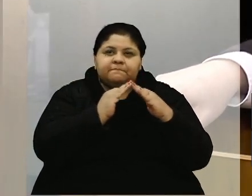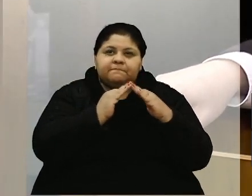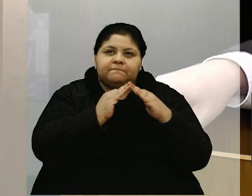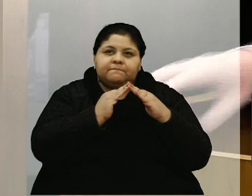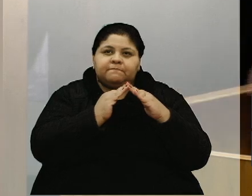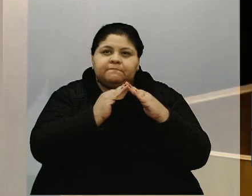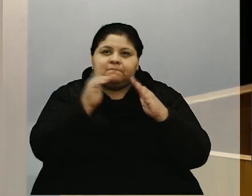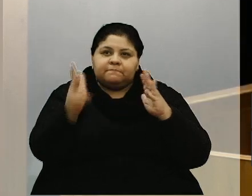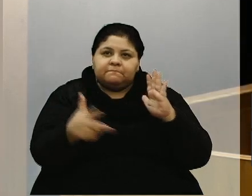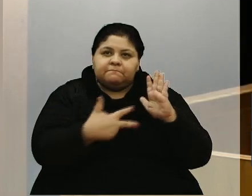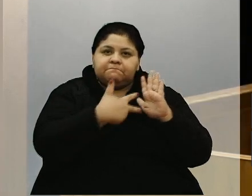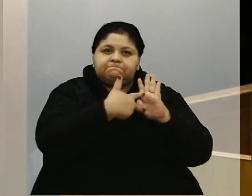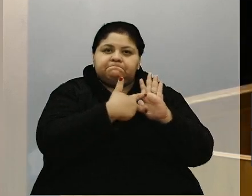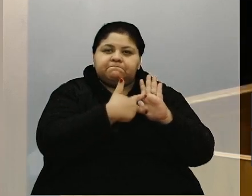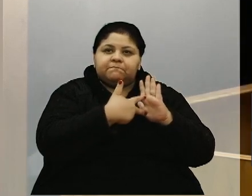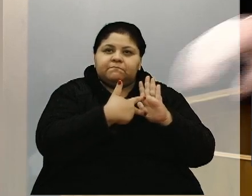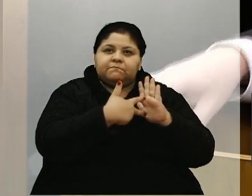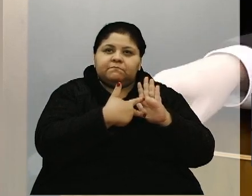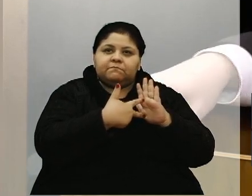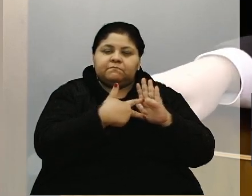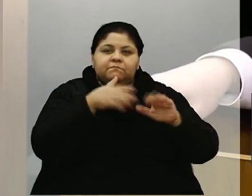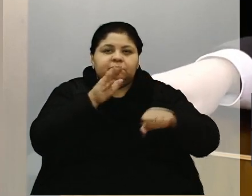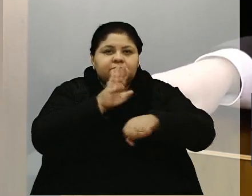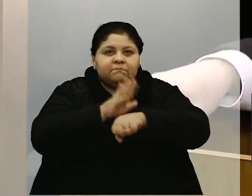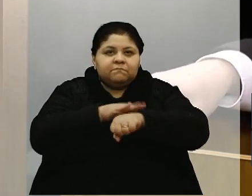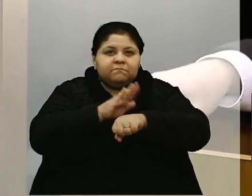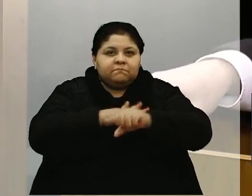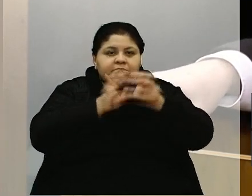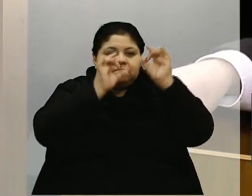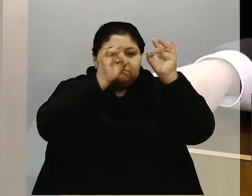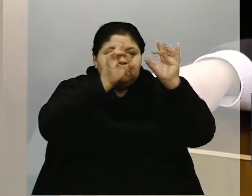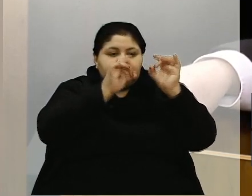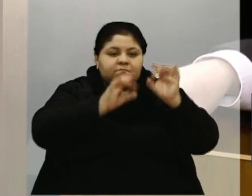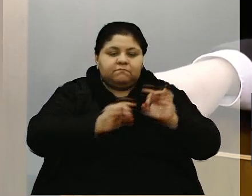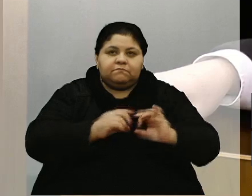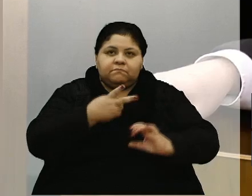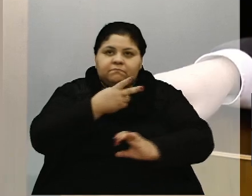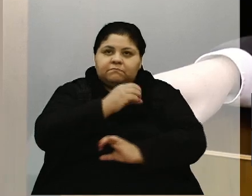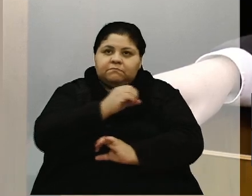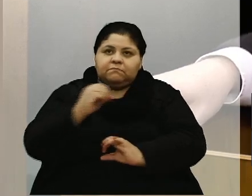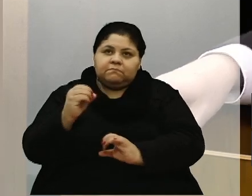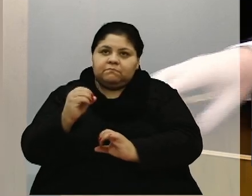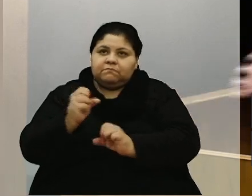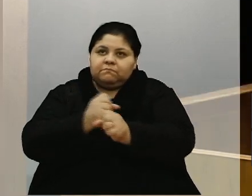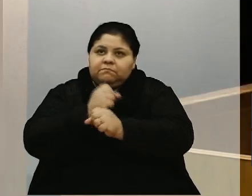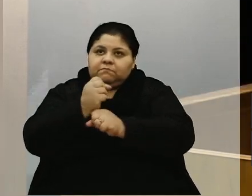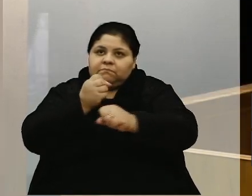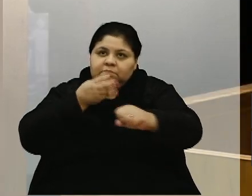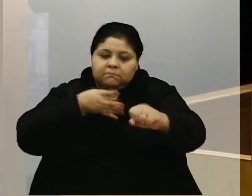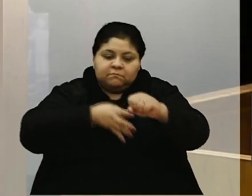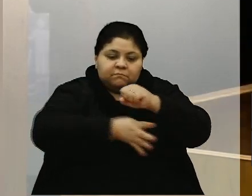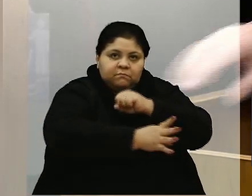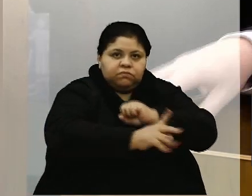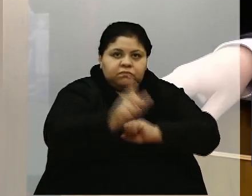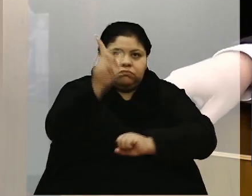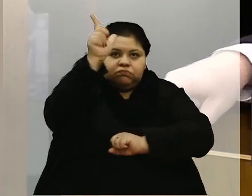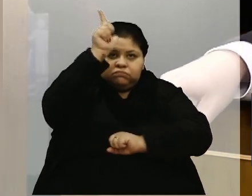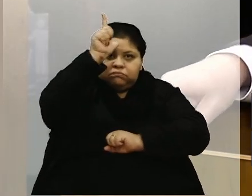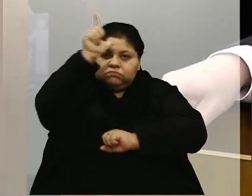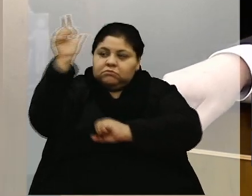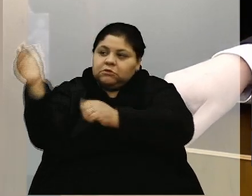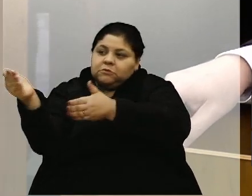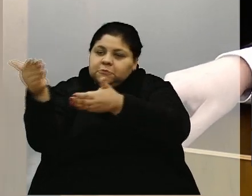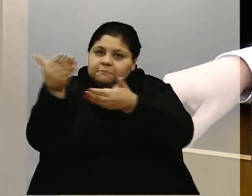pela atenção dada a esse momento tão especial dos 200 anos da imigração alemã, a receptividade